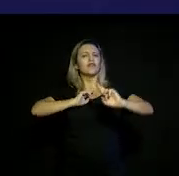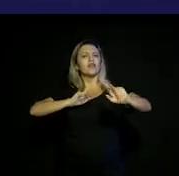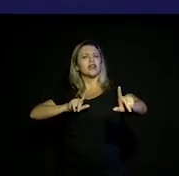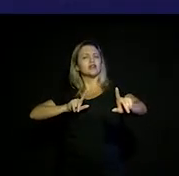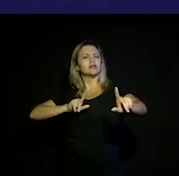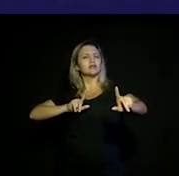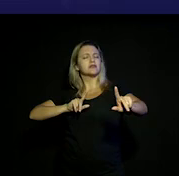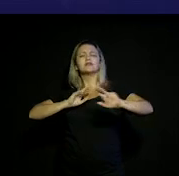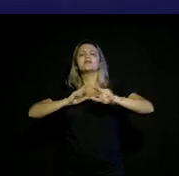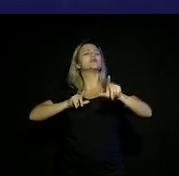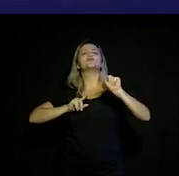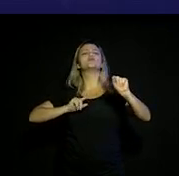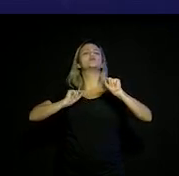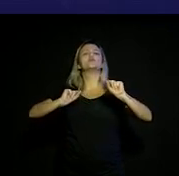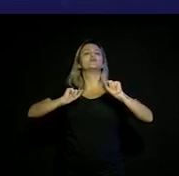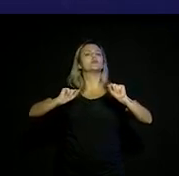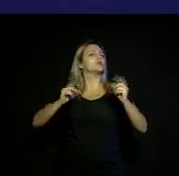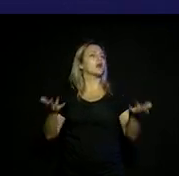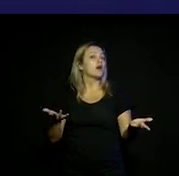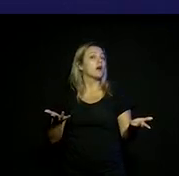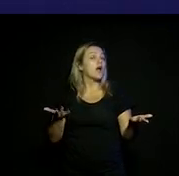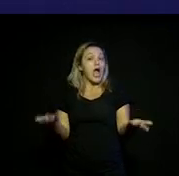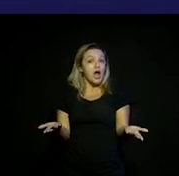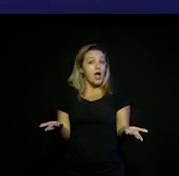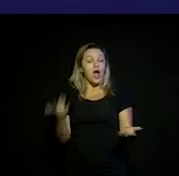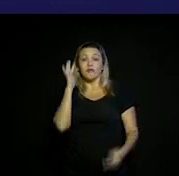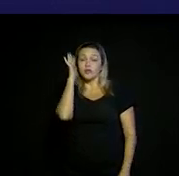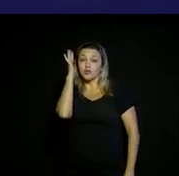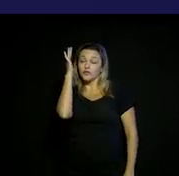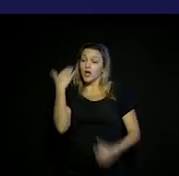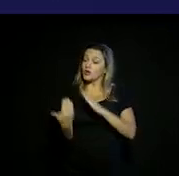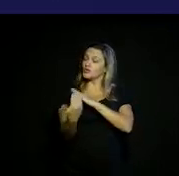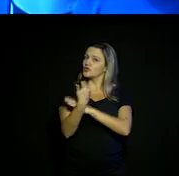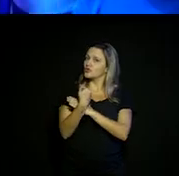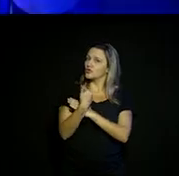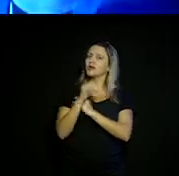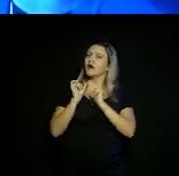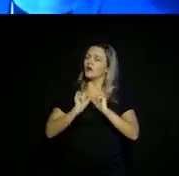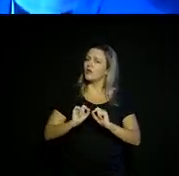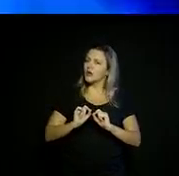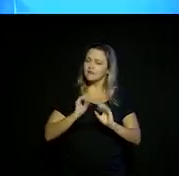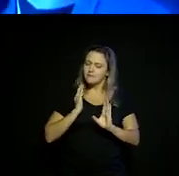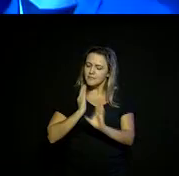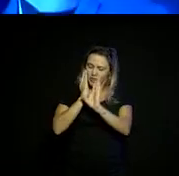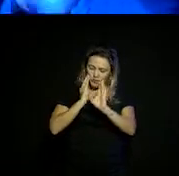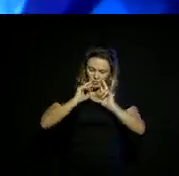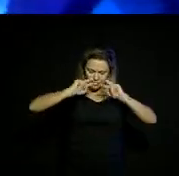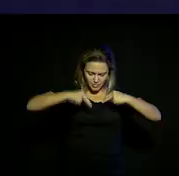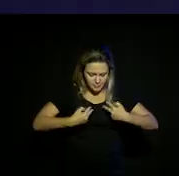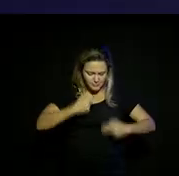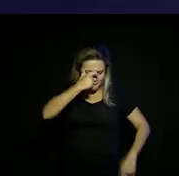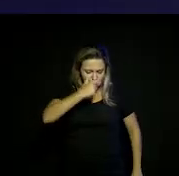quê? A filosofia ensina a sermos iguais a nós mesmos. Ou seja, descobrir o tamanho